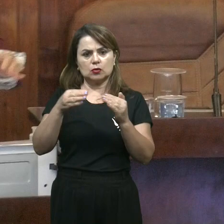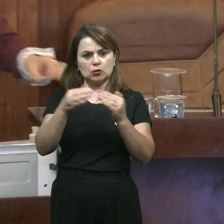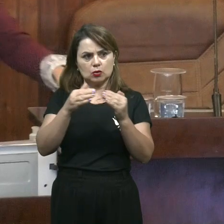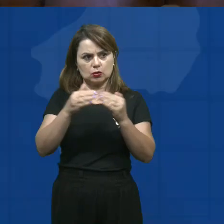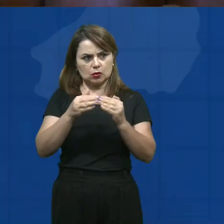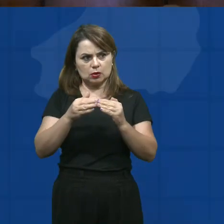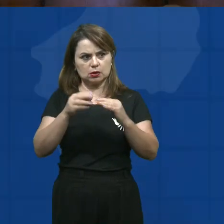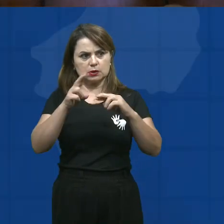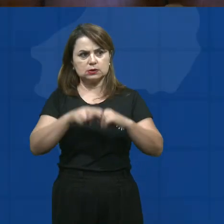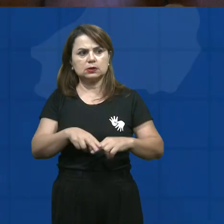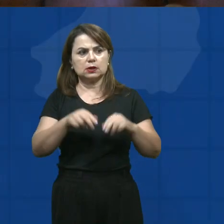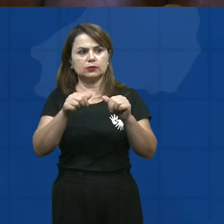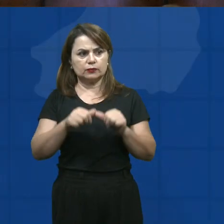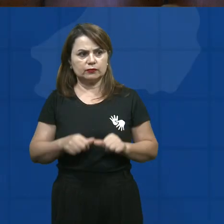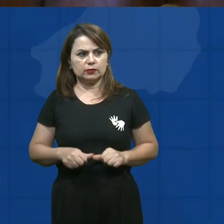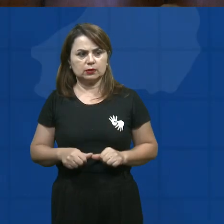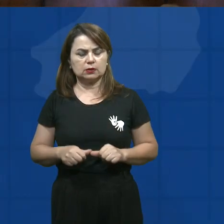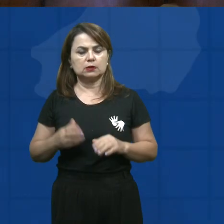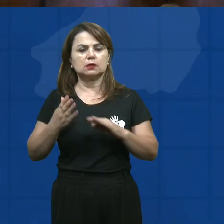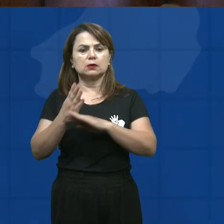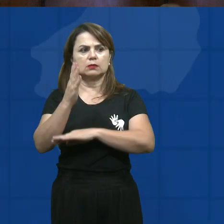encontram. Aprovado. bem.